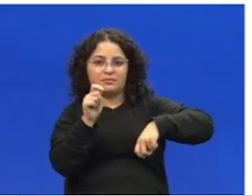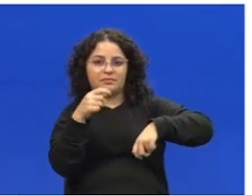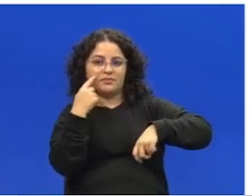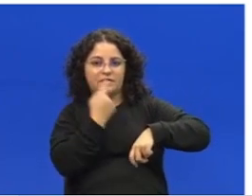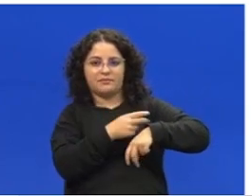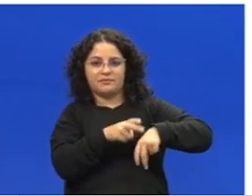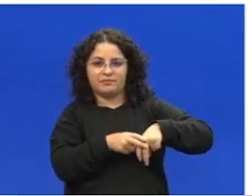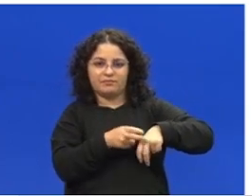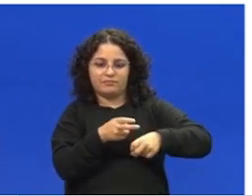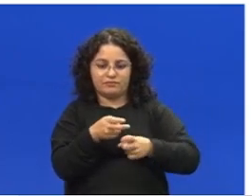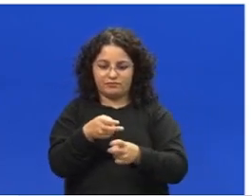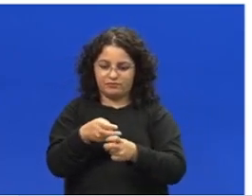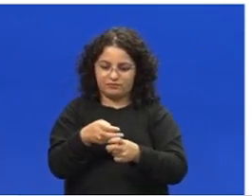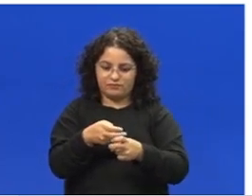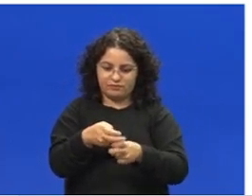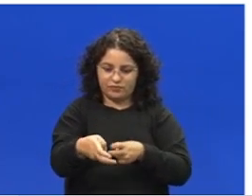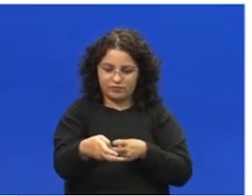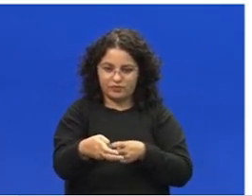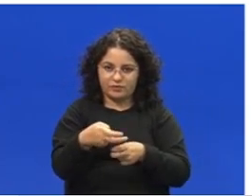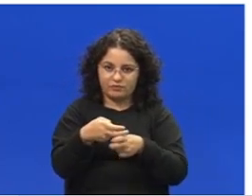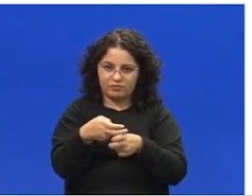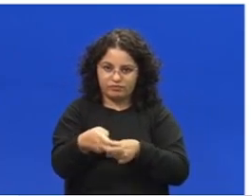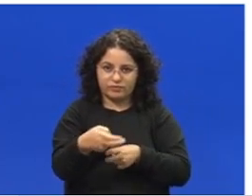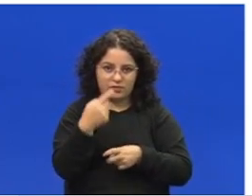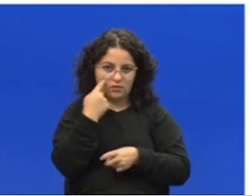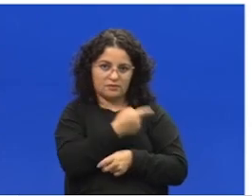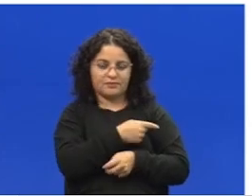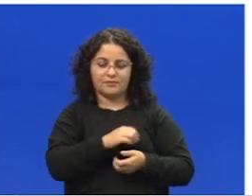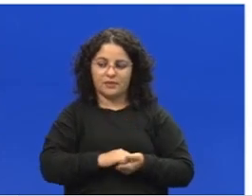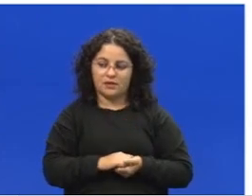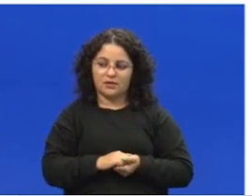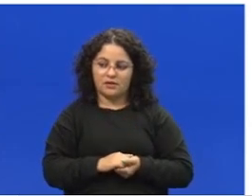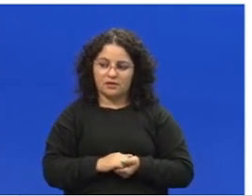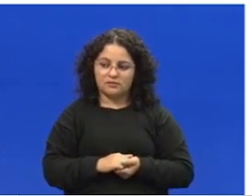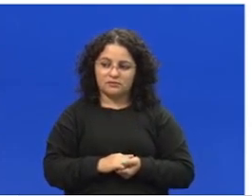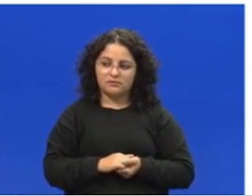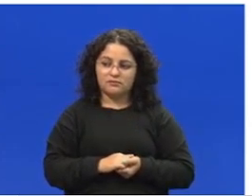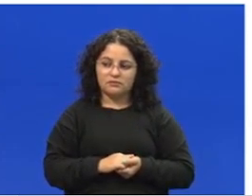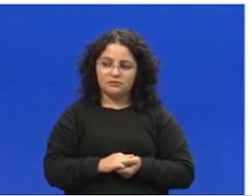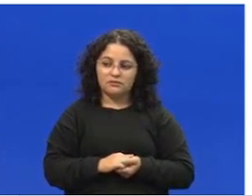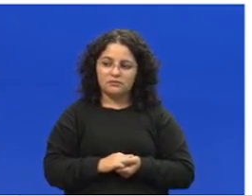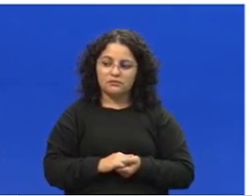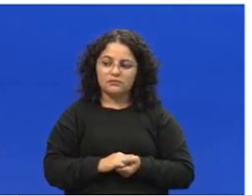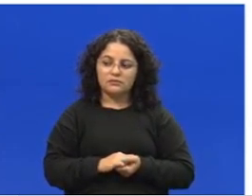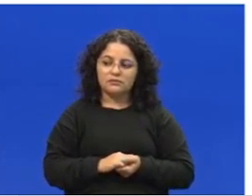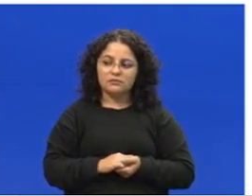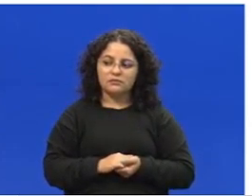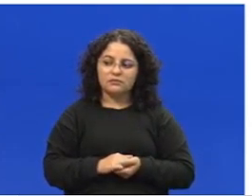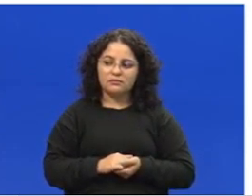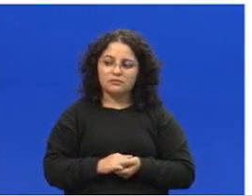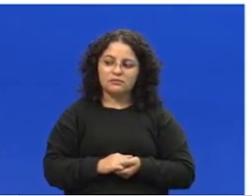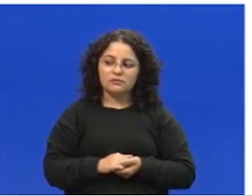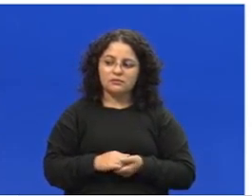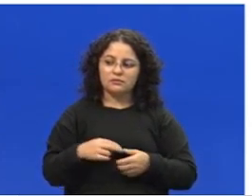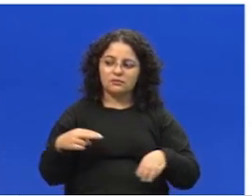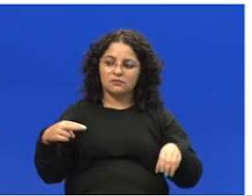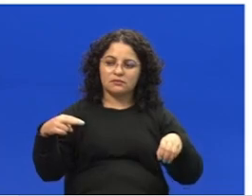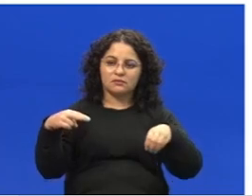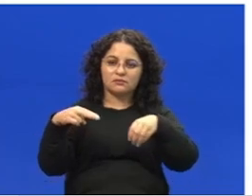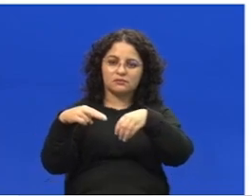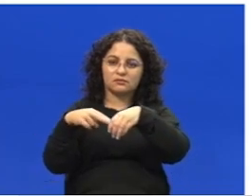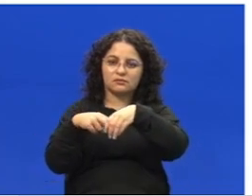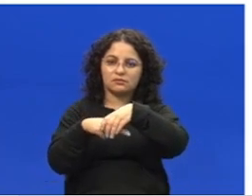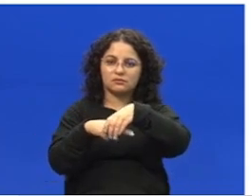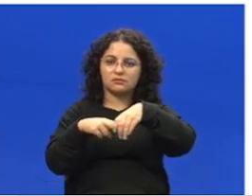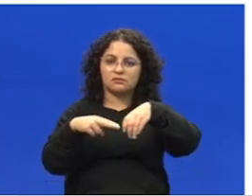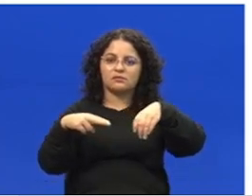vértebra, tá? Então, a vértebra escorregando para frente. Na ressonância magnética, eu vou observar, então, também